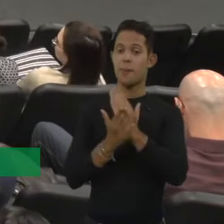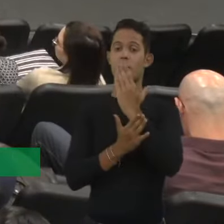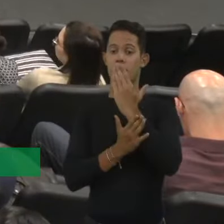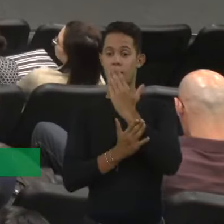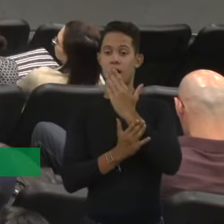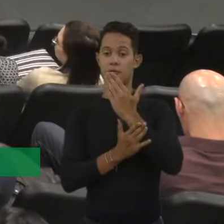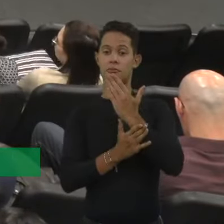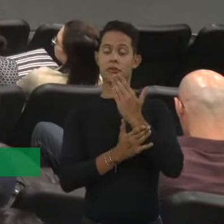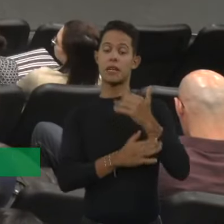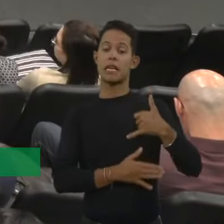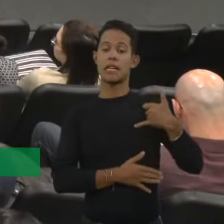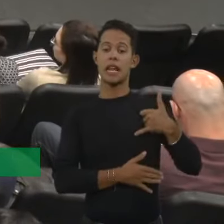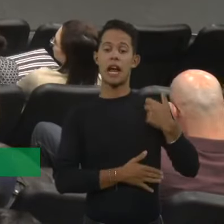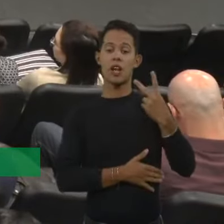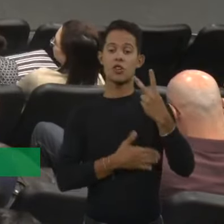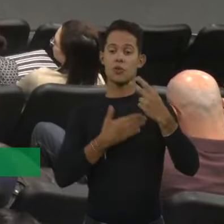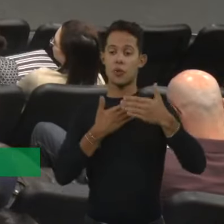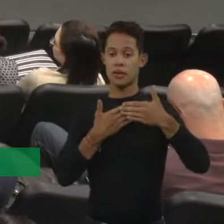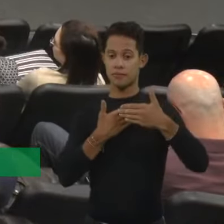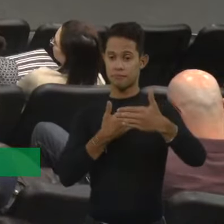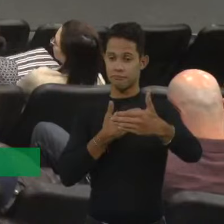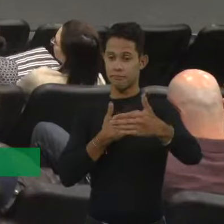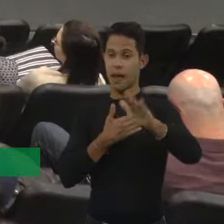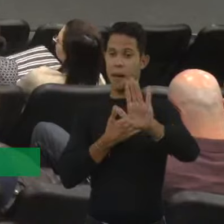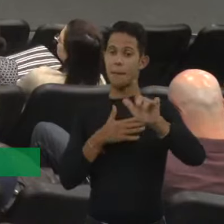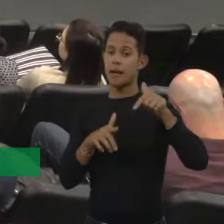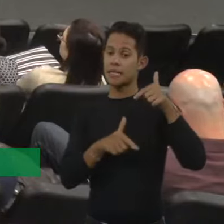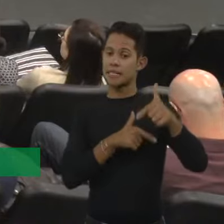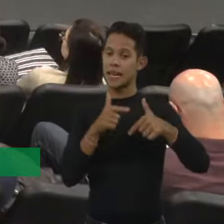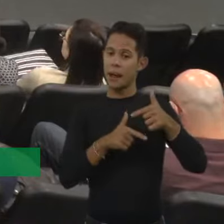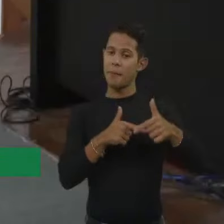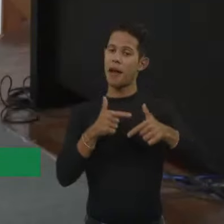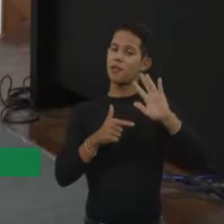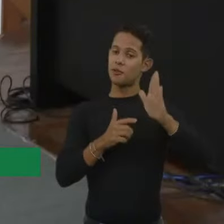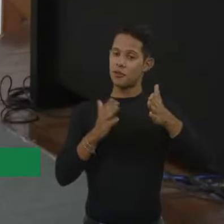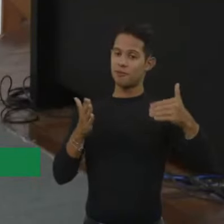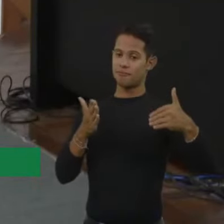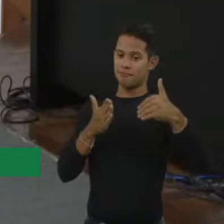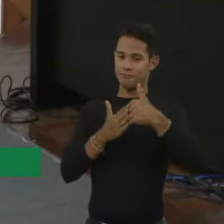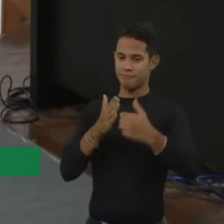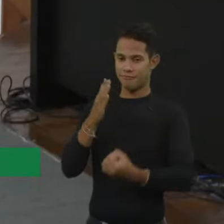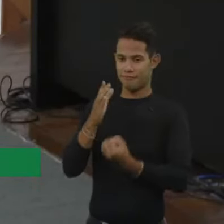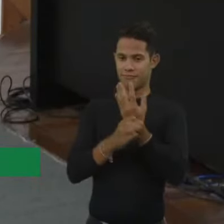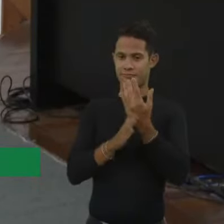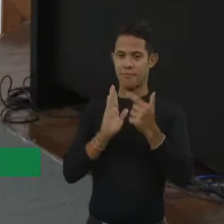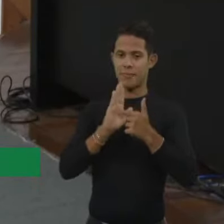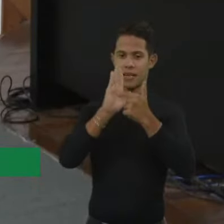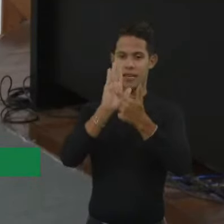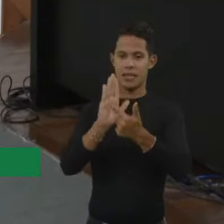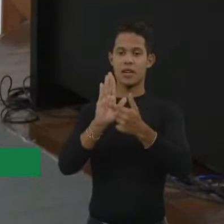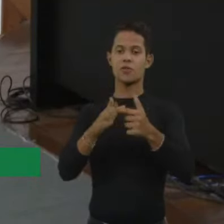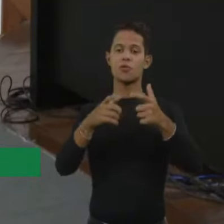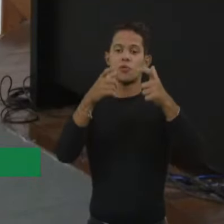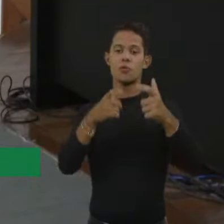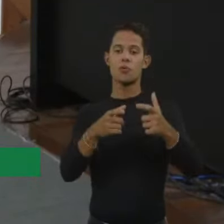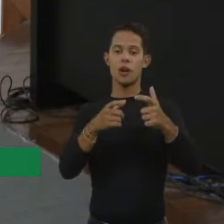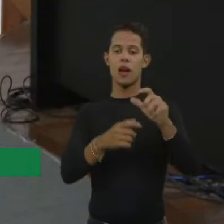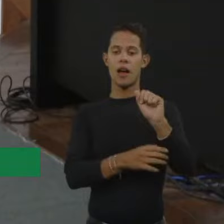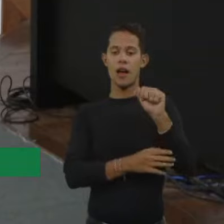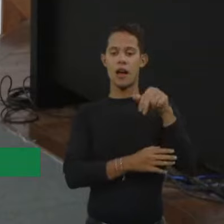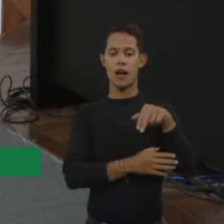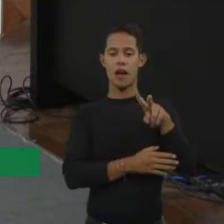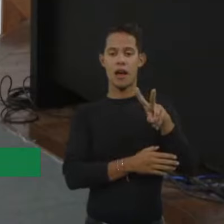2 anos de idade. Porém, trabalhos recentes surgiram e já está na Anvisa para que a gente